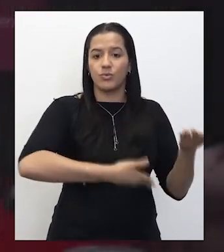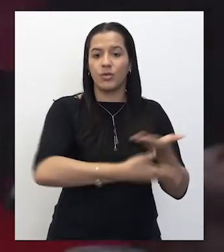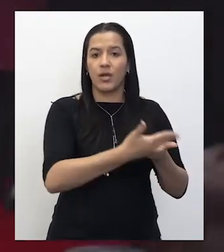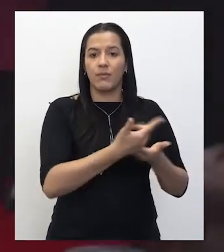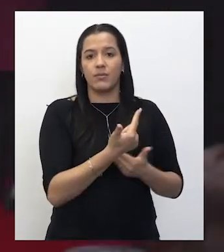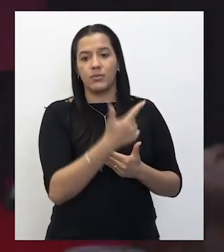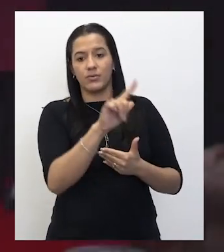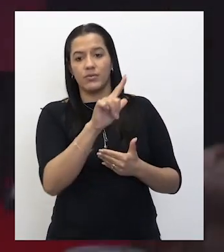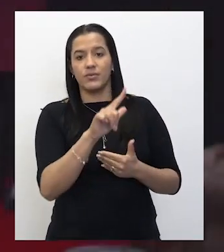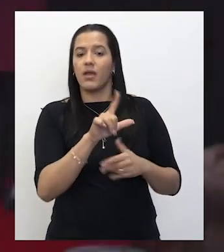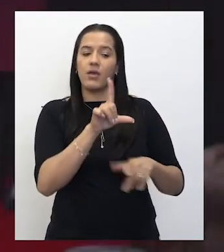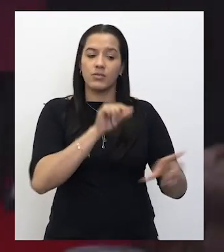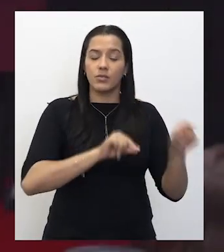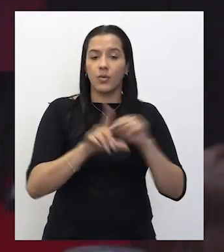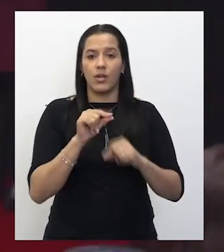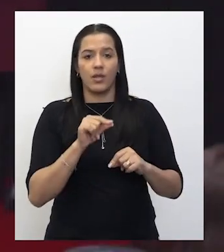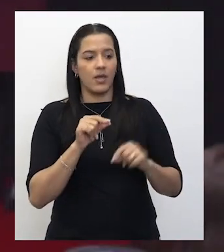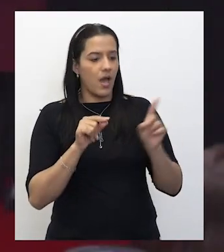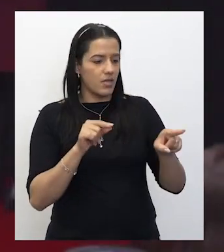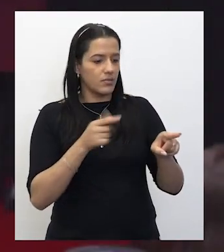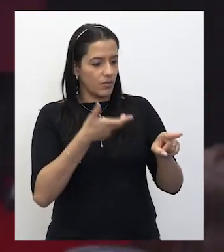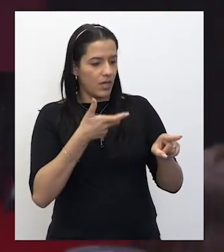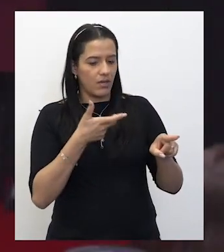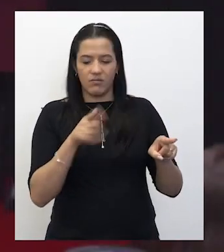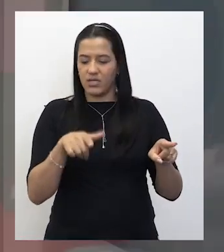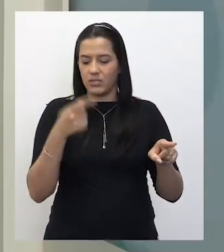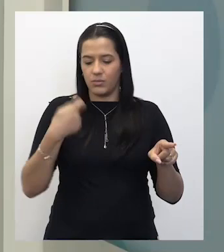É selecionar, é optar e preferir.